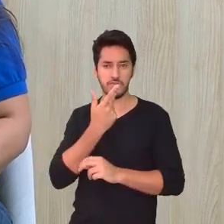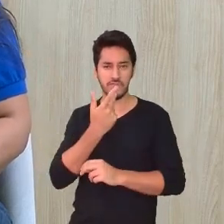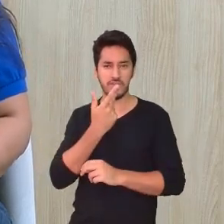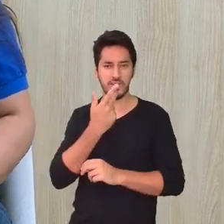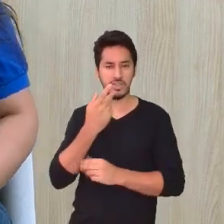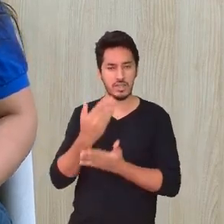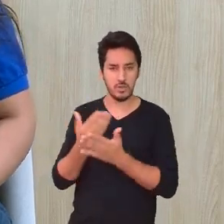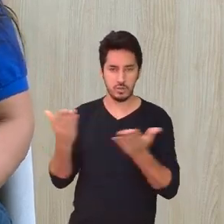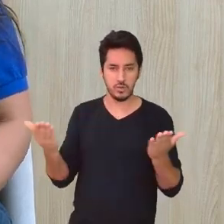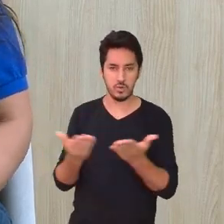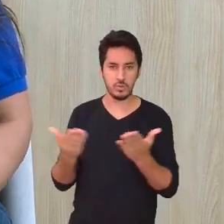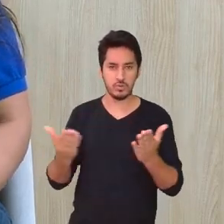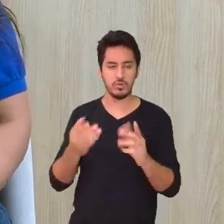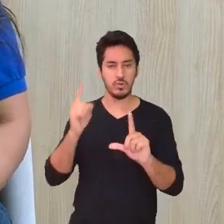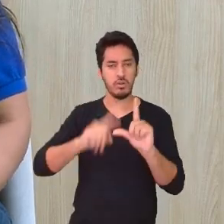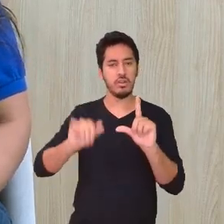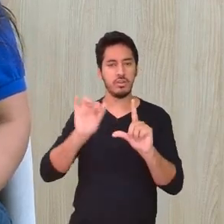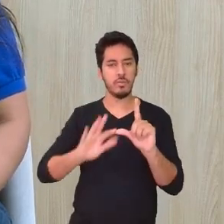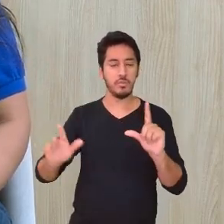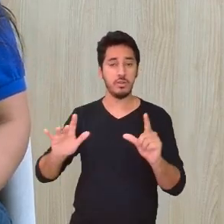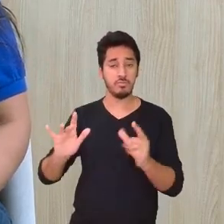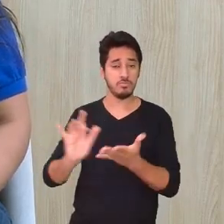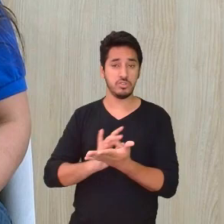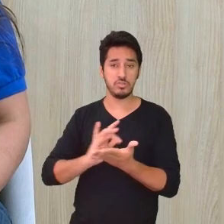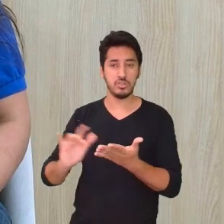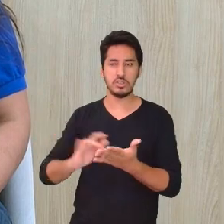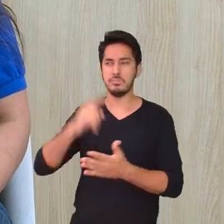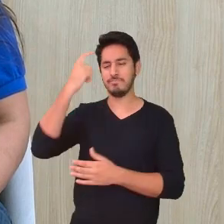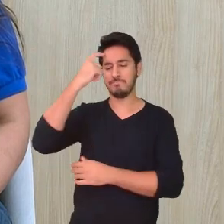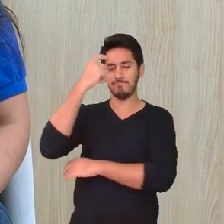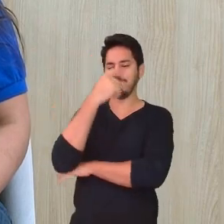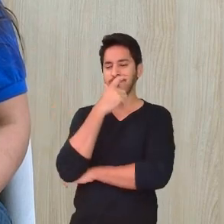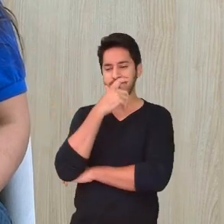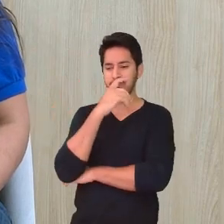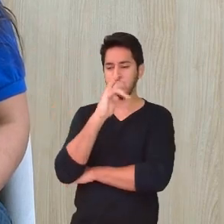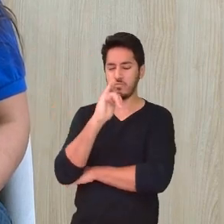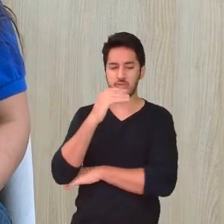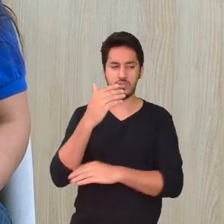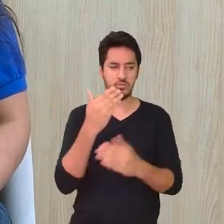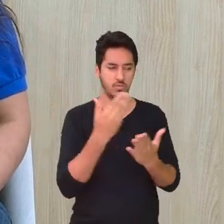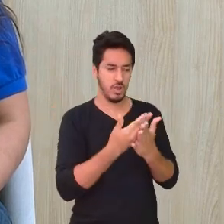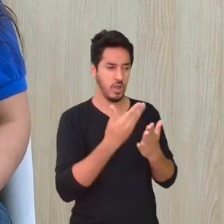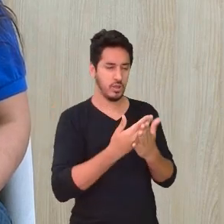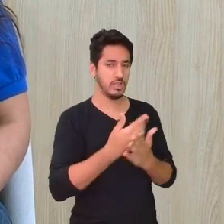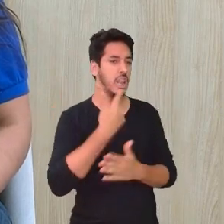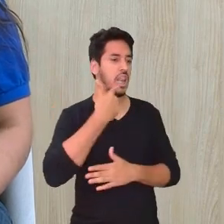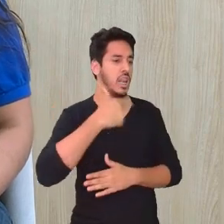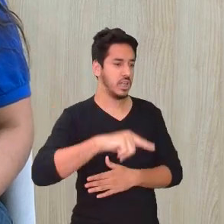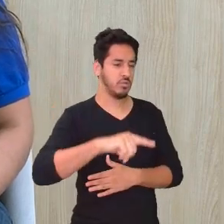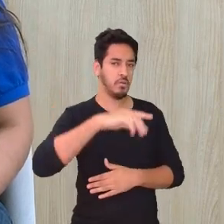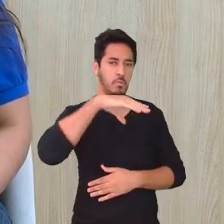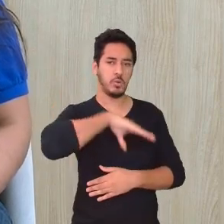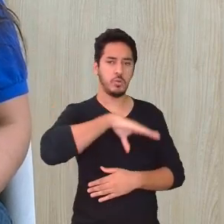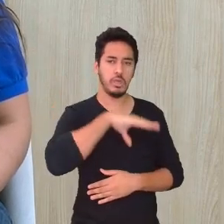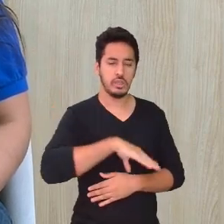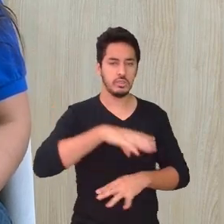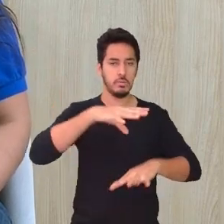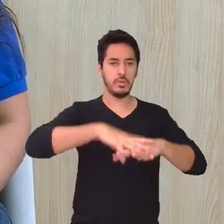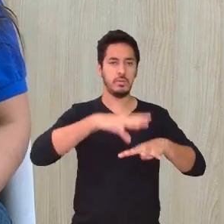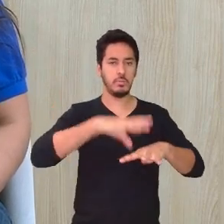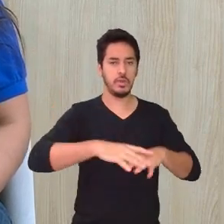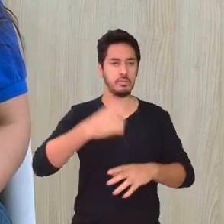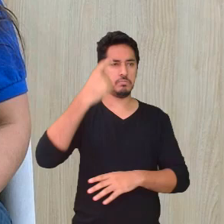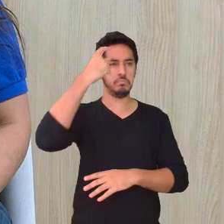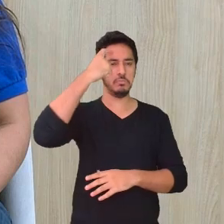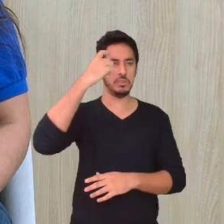trazendo na aula de hoje, o letramento digital, a gente quebrou a cabeça. Poxa, se fosse uma aula de língua portuguesa, de matemática, pensamento